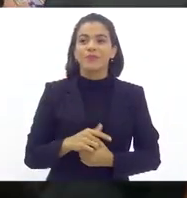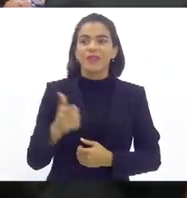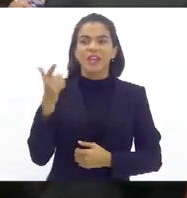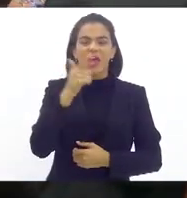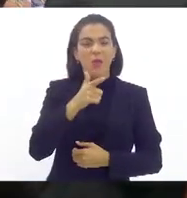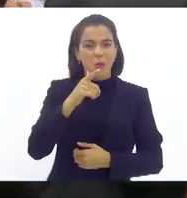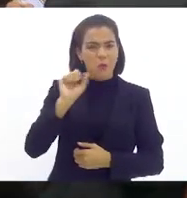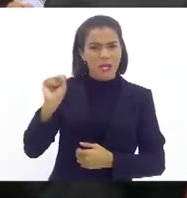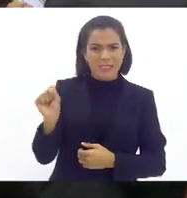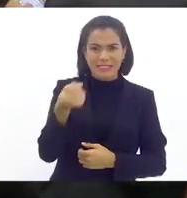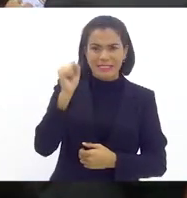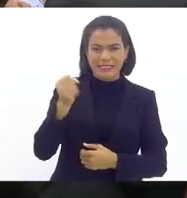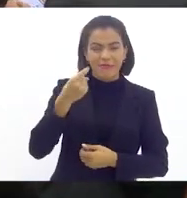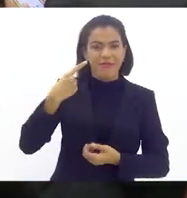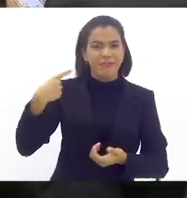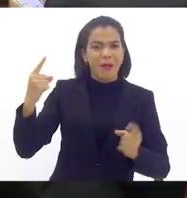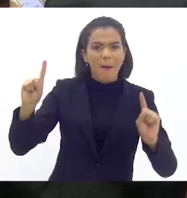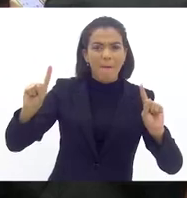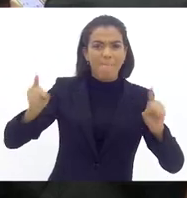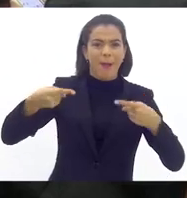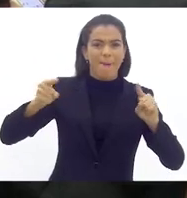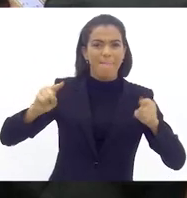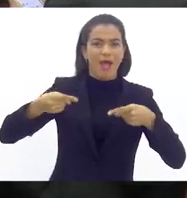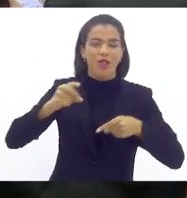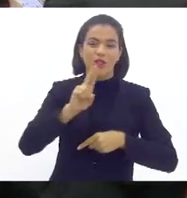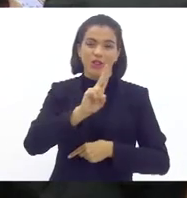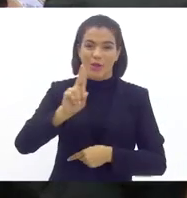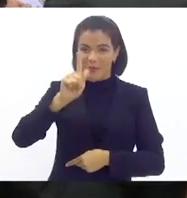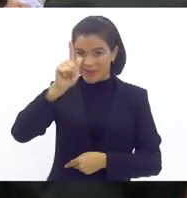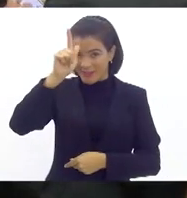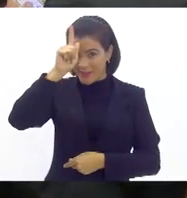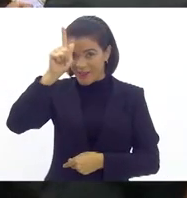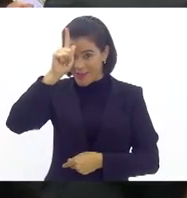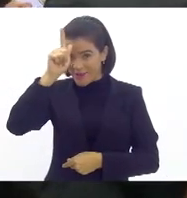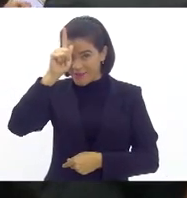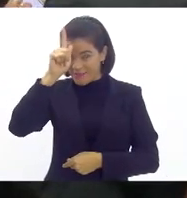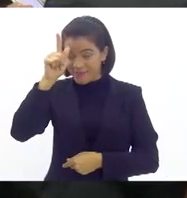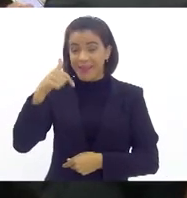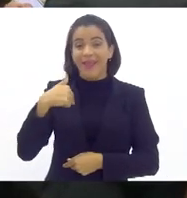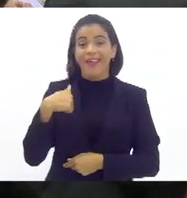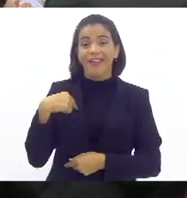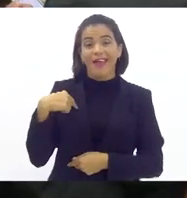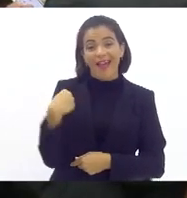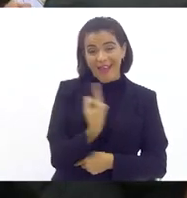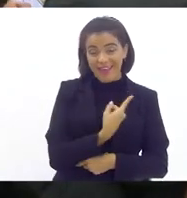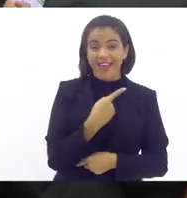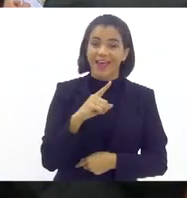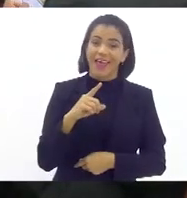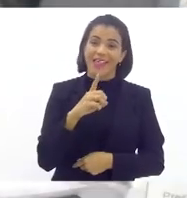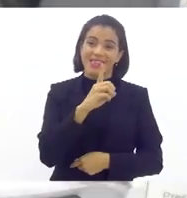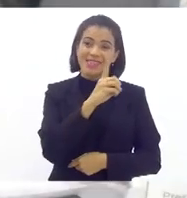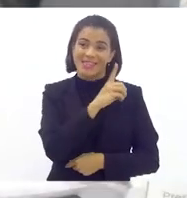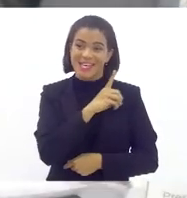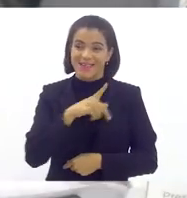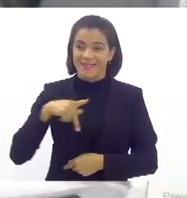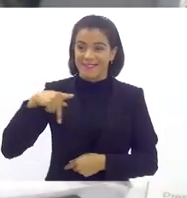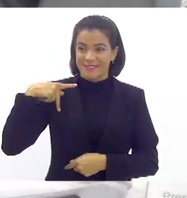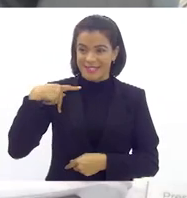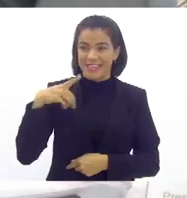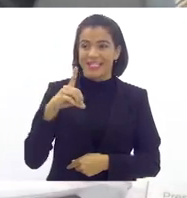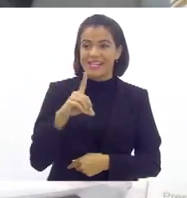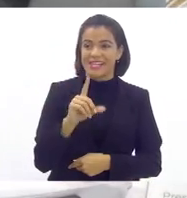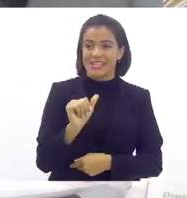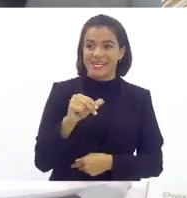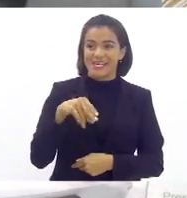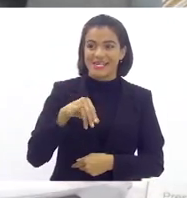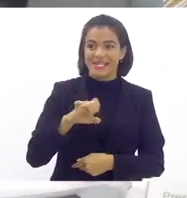cervejas apostando na questão do nome dos quilombos. E aqui, a nossa defensora, a Daniela